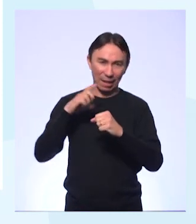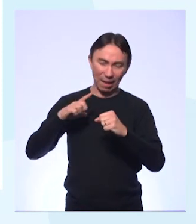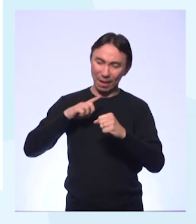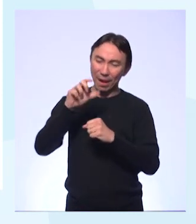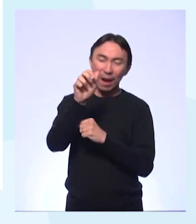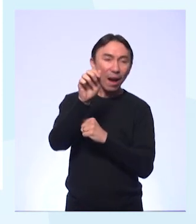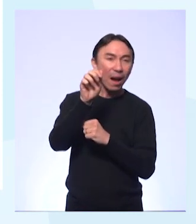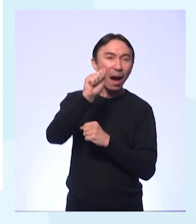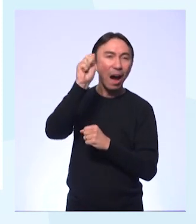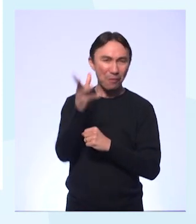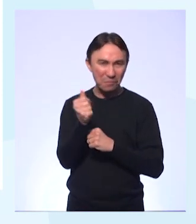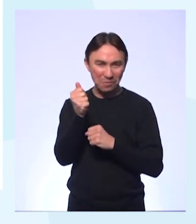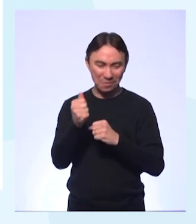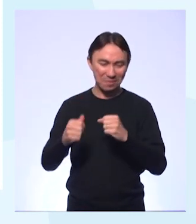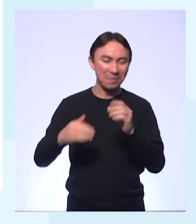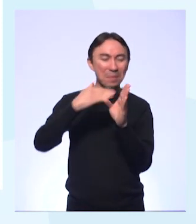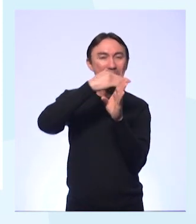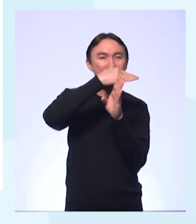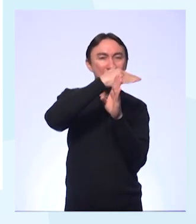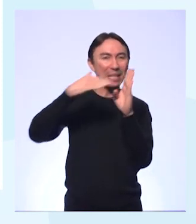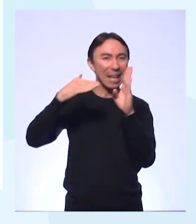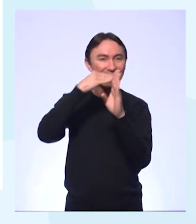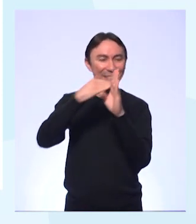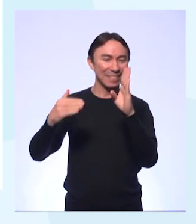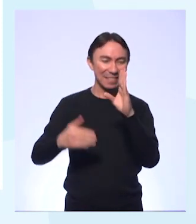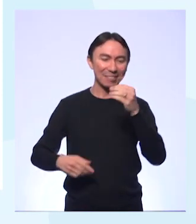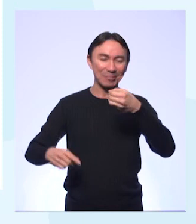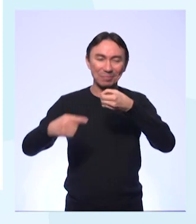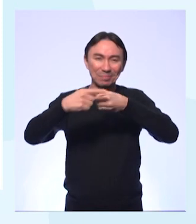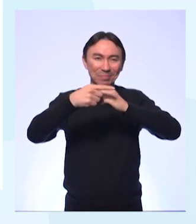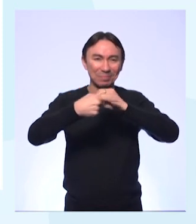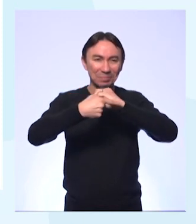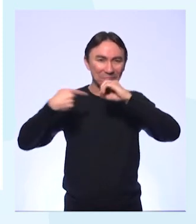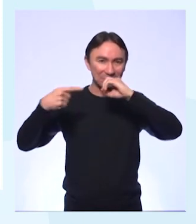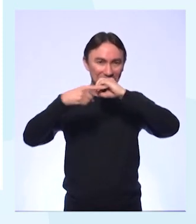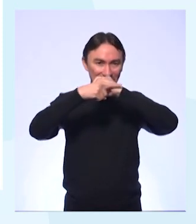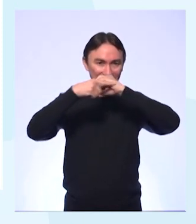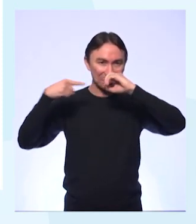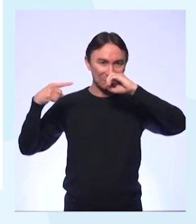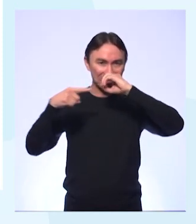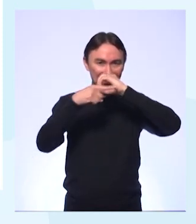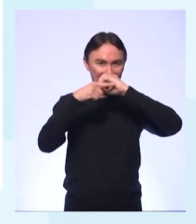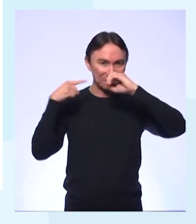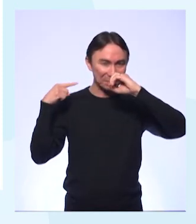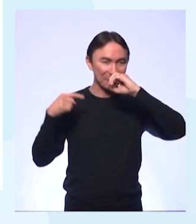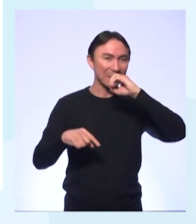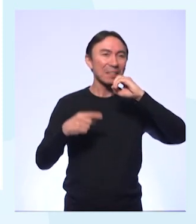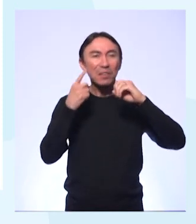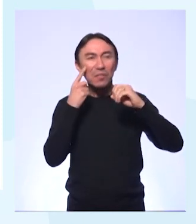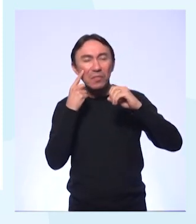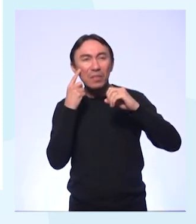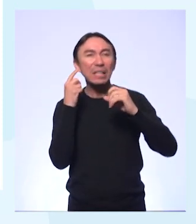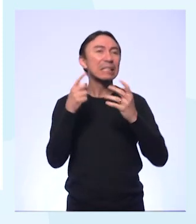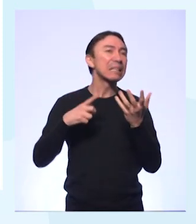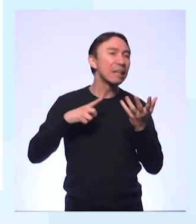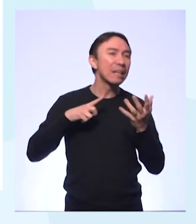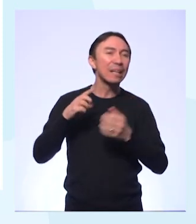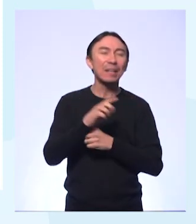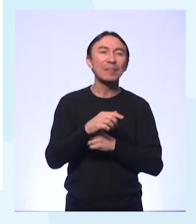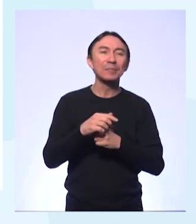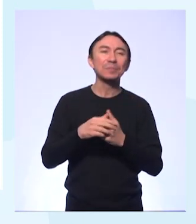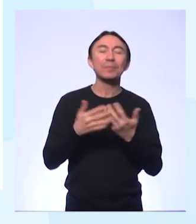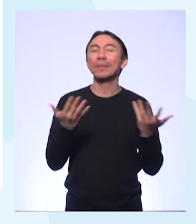inverno. E no hemisfério sul, né, quando é nesse período, é verão. Então o que a gente observa? Que há uma